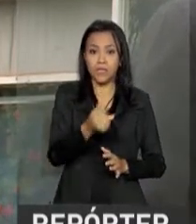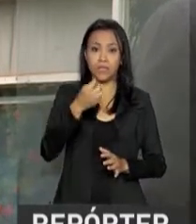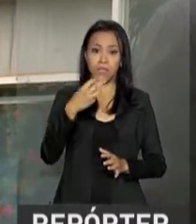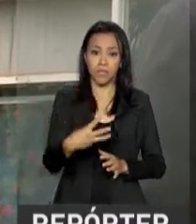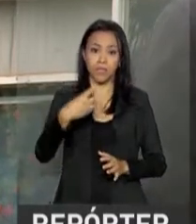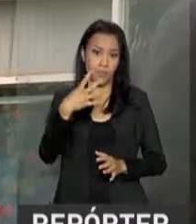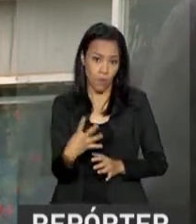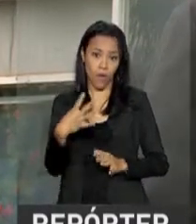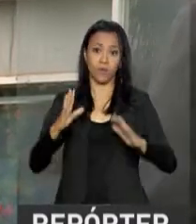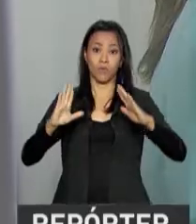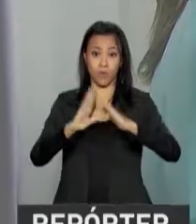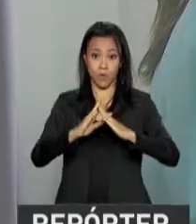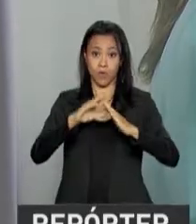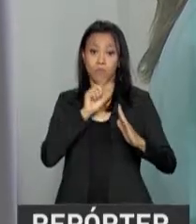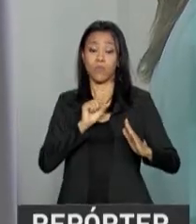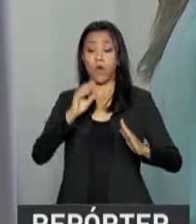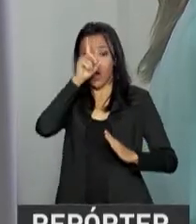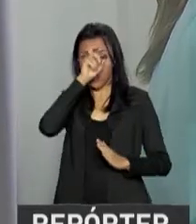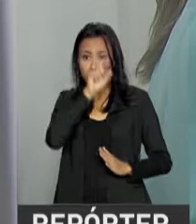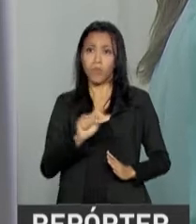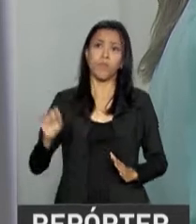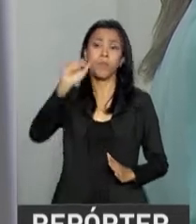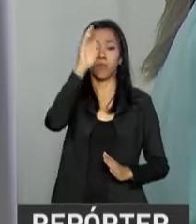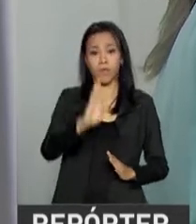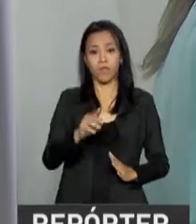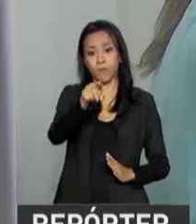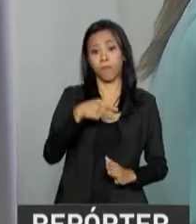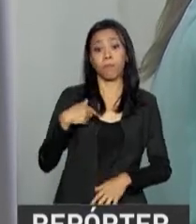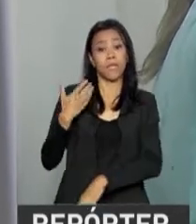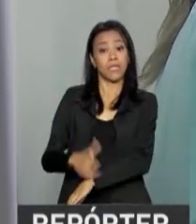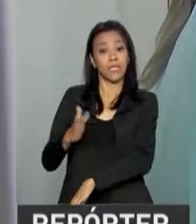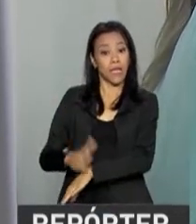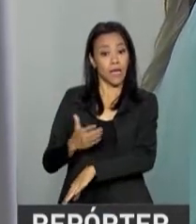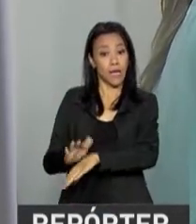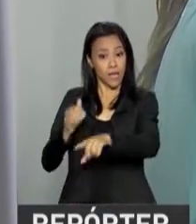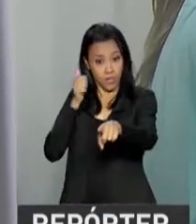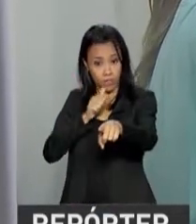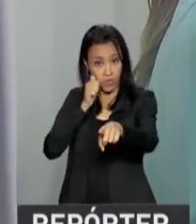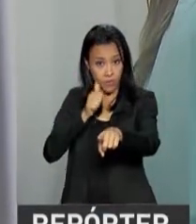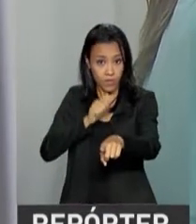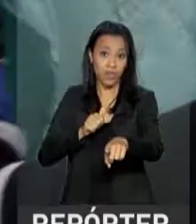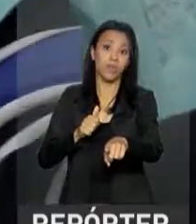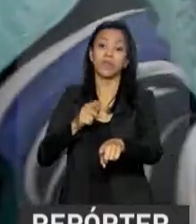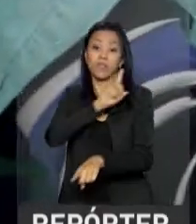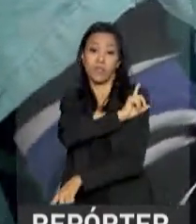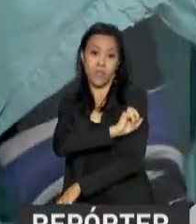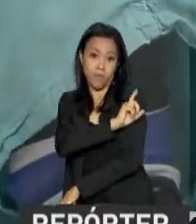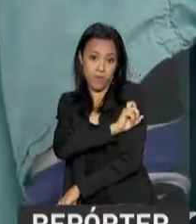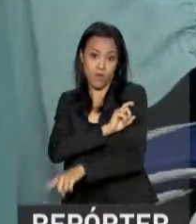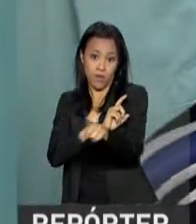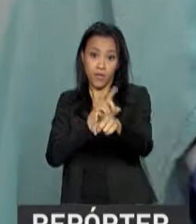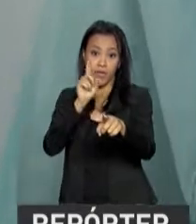maternidades do país o projeto prevê a capacitação de enfermeiras obstétricas e de obstetrizes que são profissionais